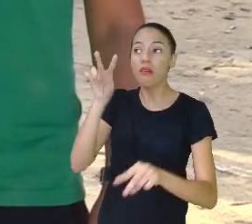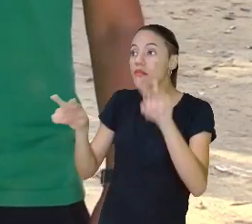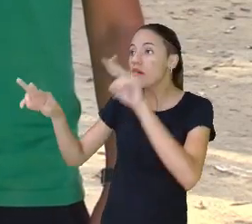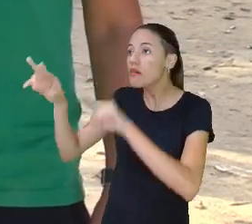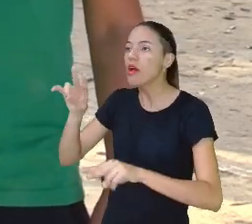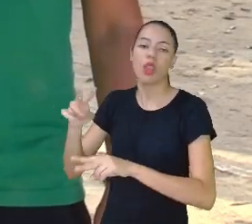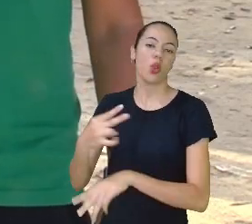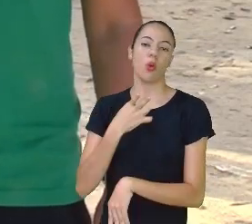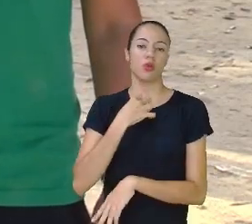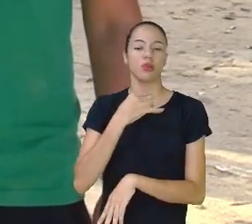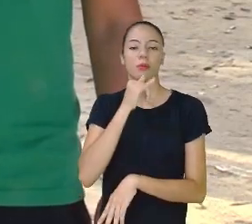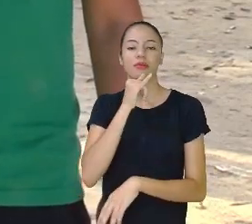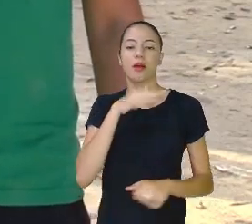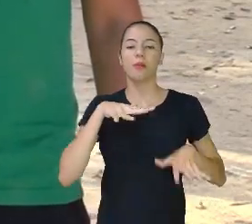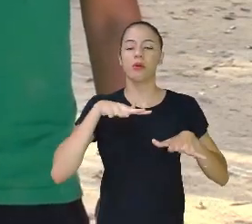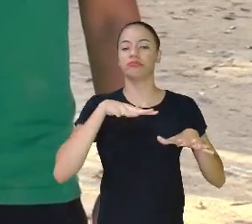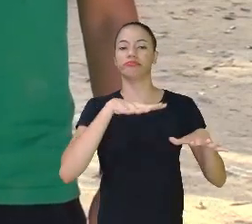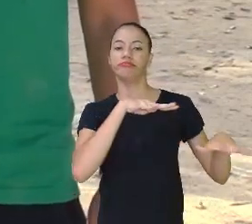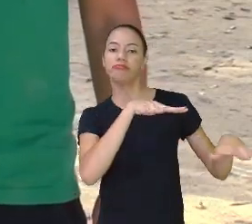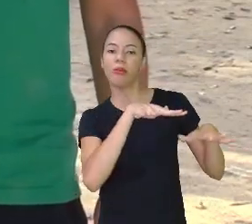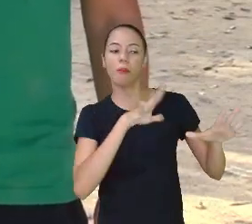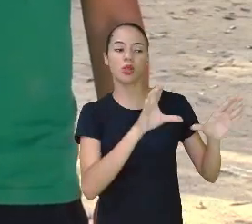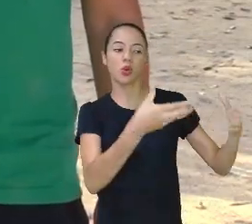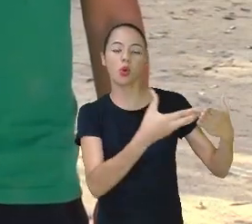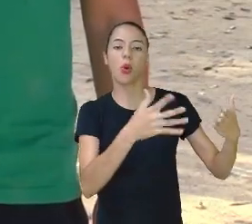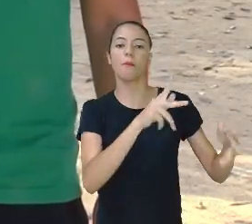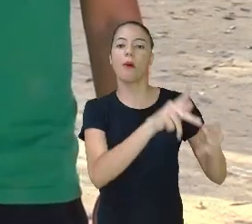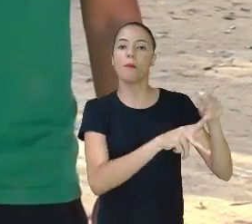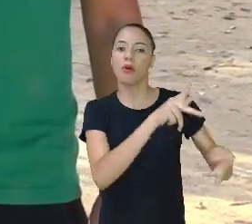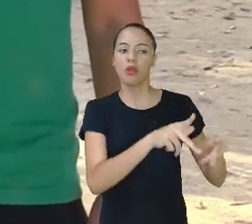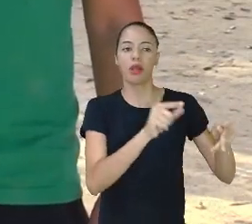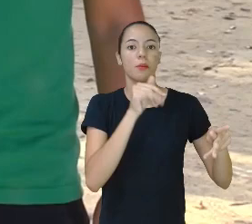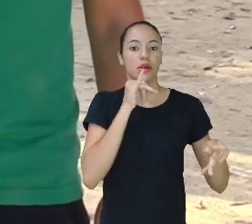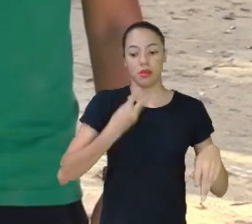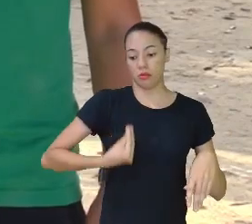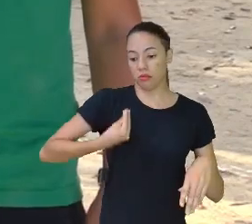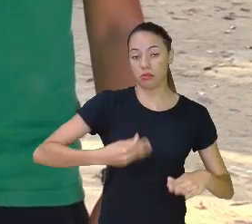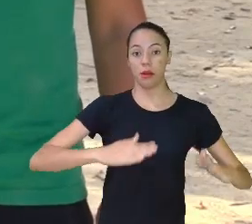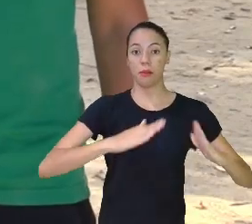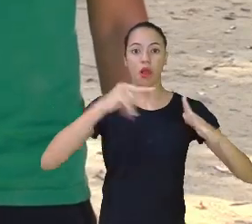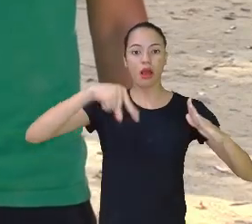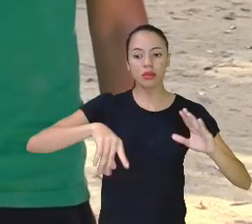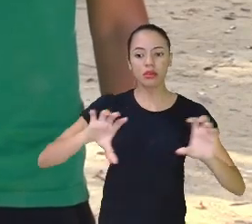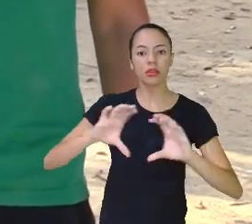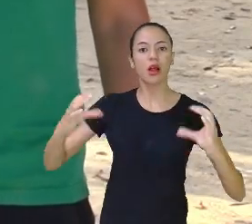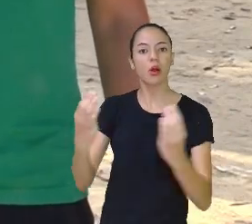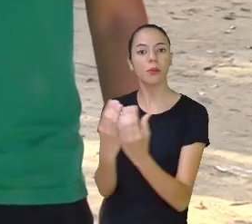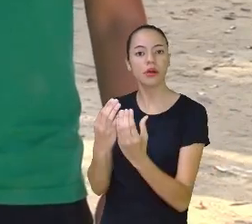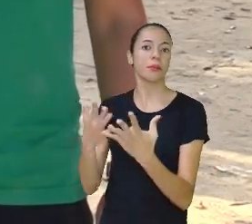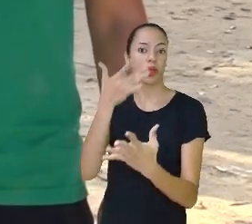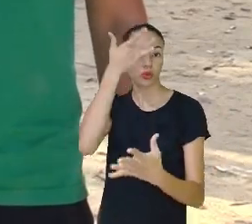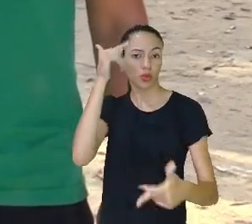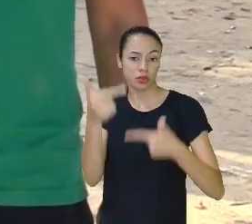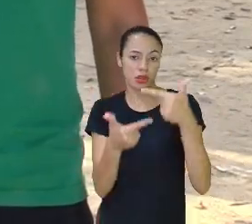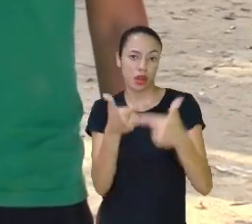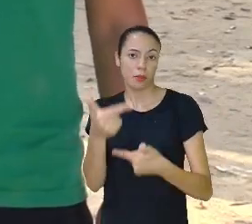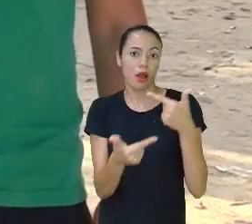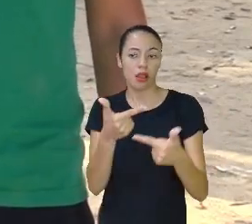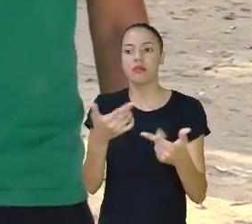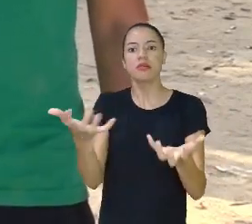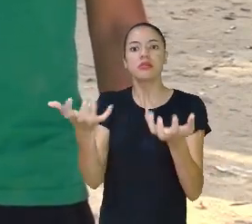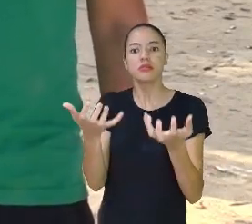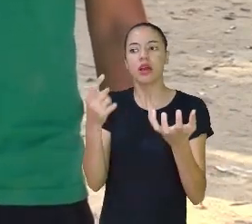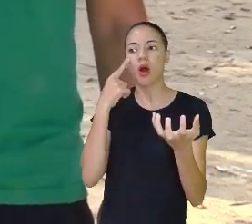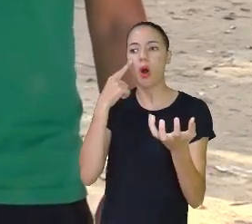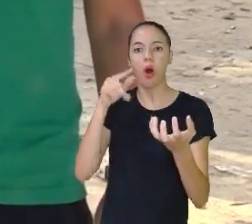movimentos populares de pessoas que estavam aqui, que moram aqui, da comunidade, de pessoas que trabalham, quiseram recuperar